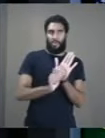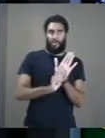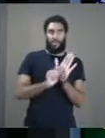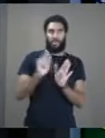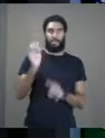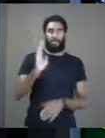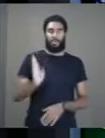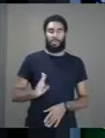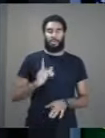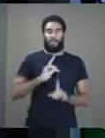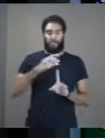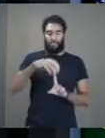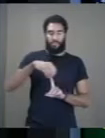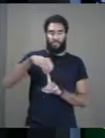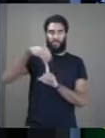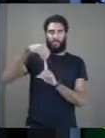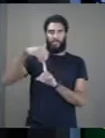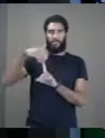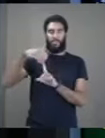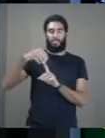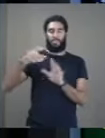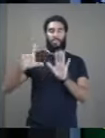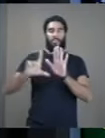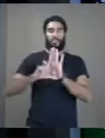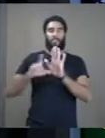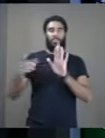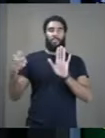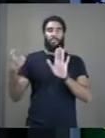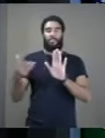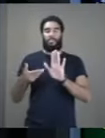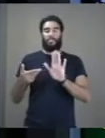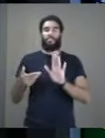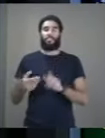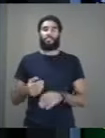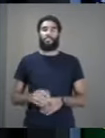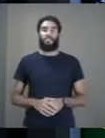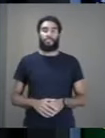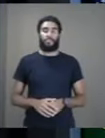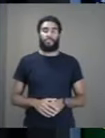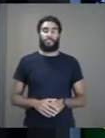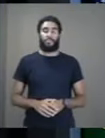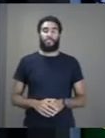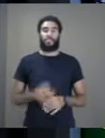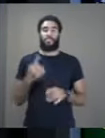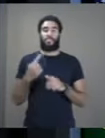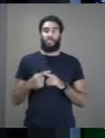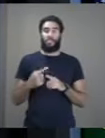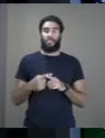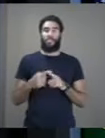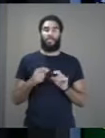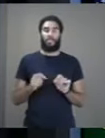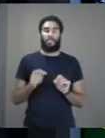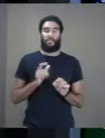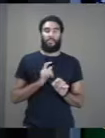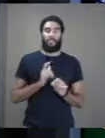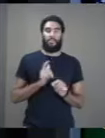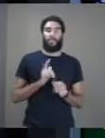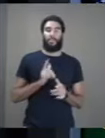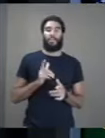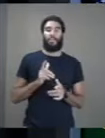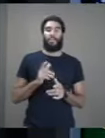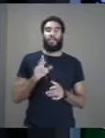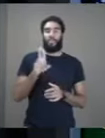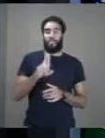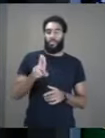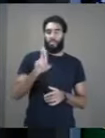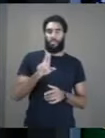enorme destaque na referida lei, porque ele visa inibir o consumo,